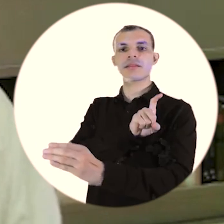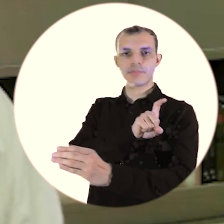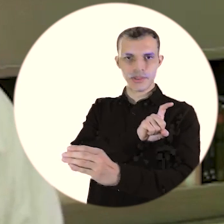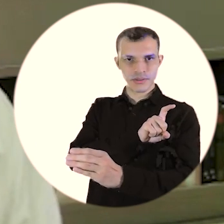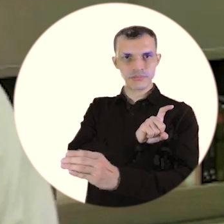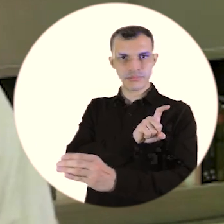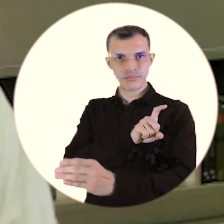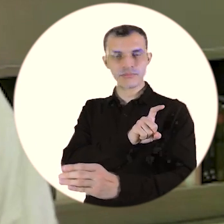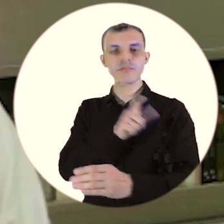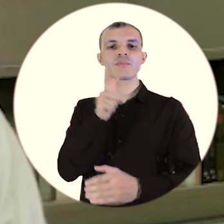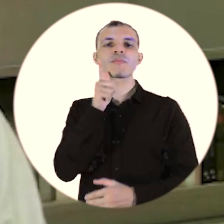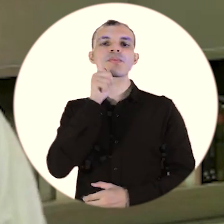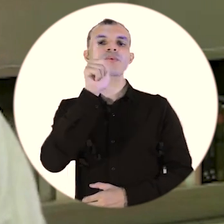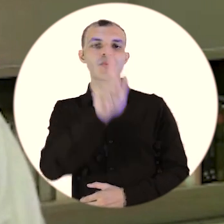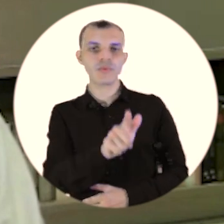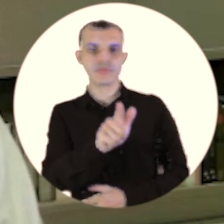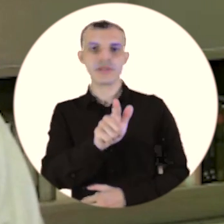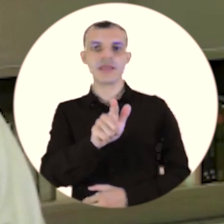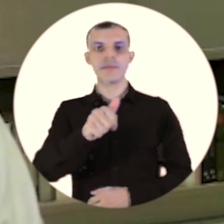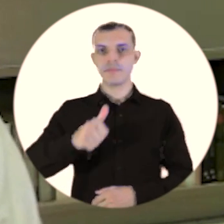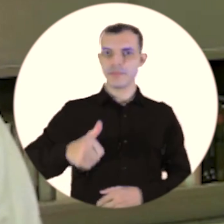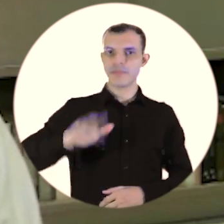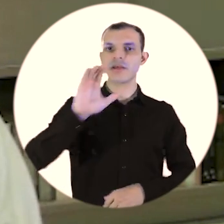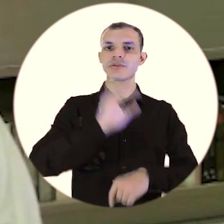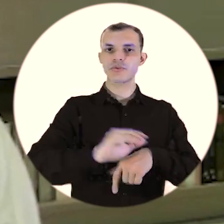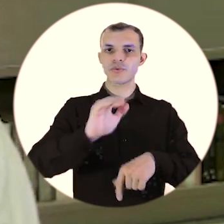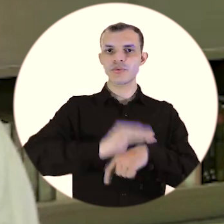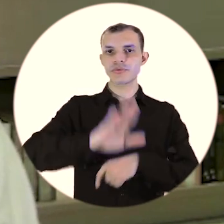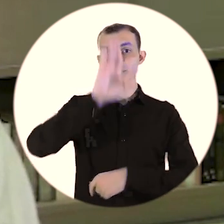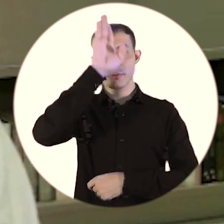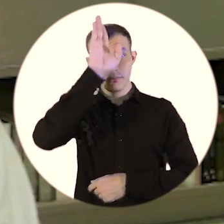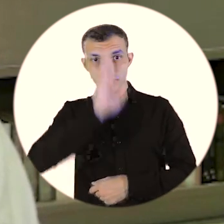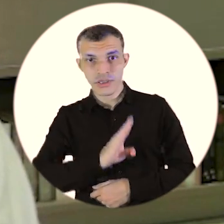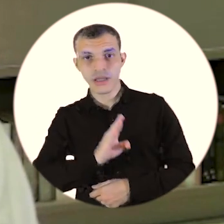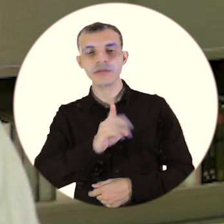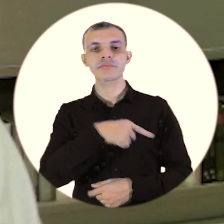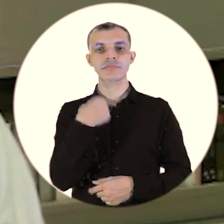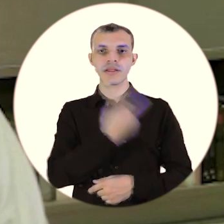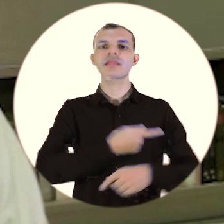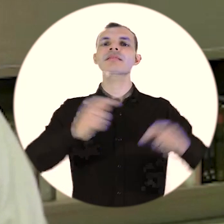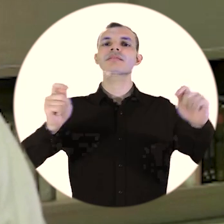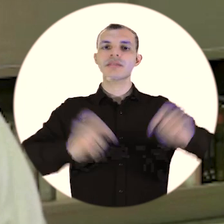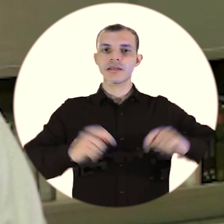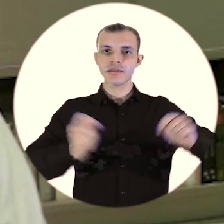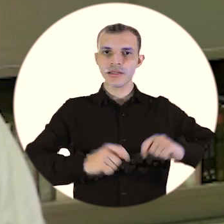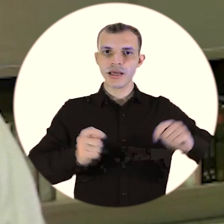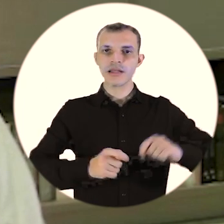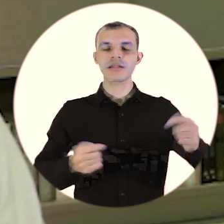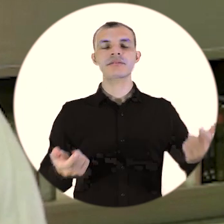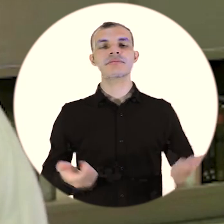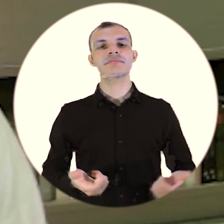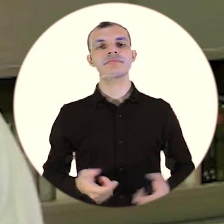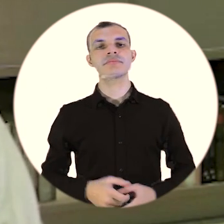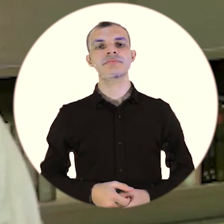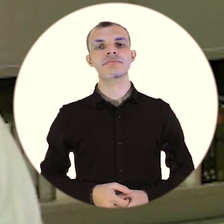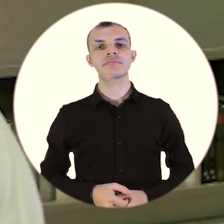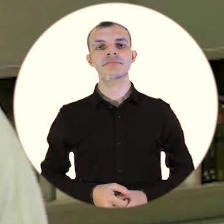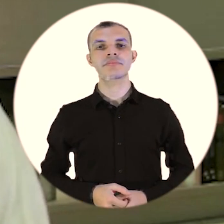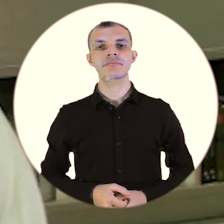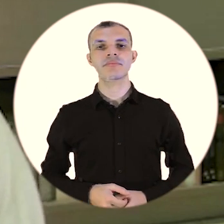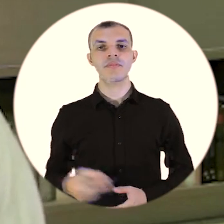esta independência acadêmica, nós conseguimos ampliar a oferta dos cursos gratuitos, nós conseguimos reduzir,